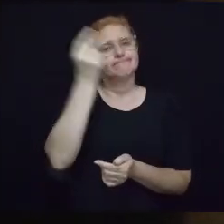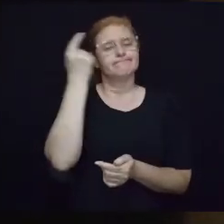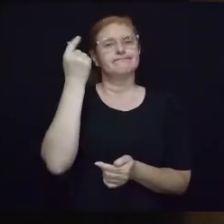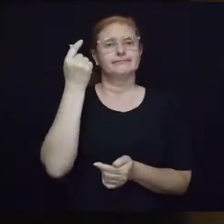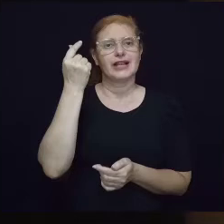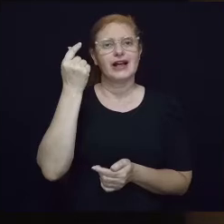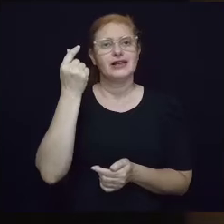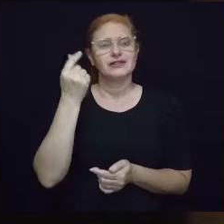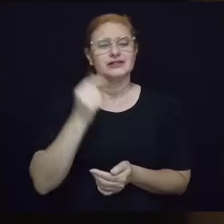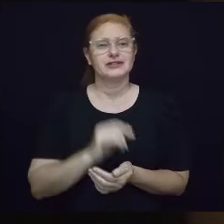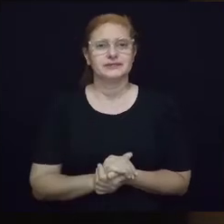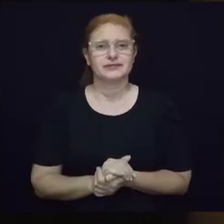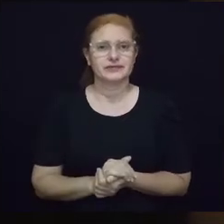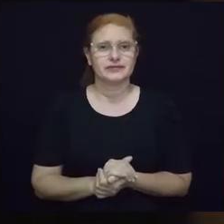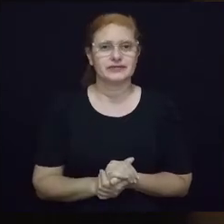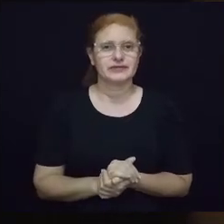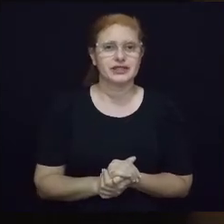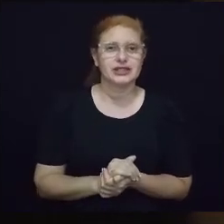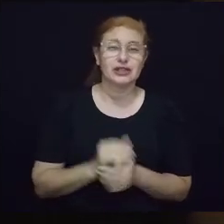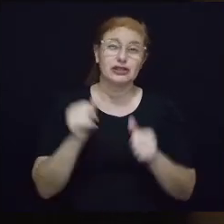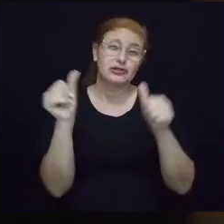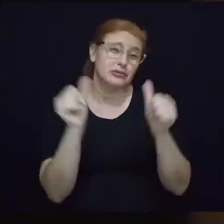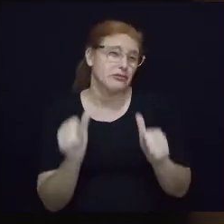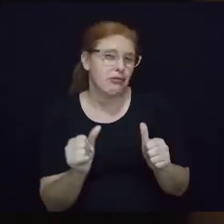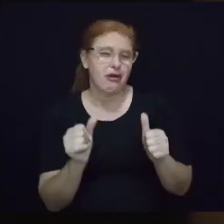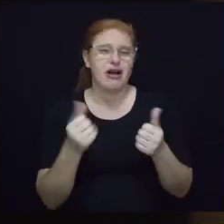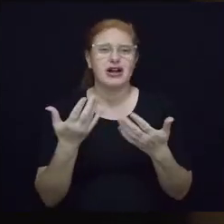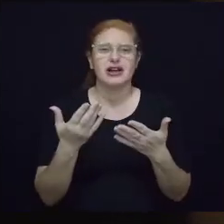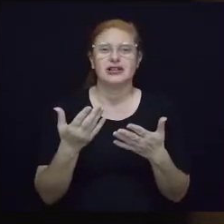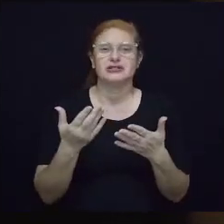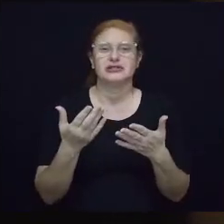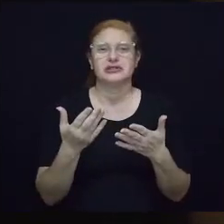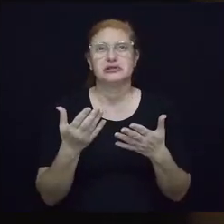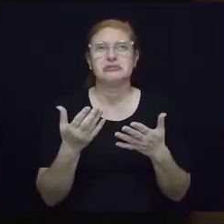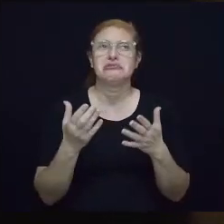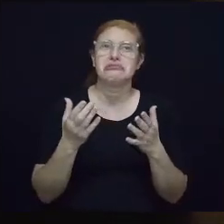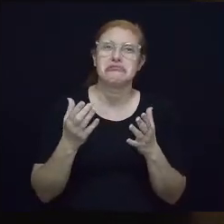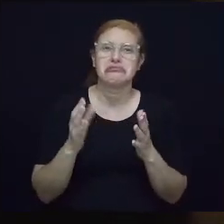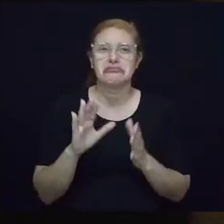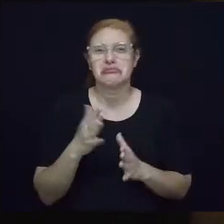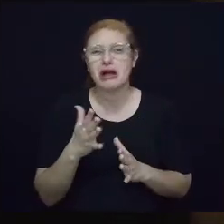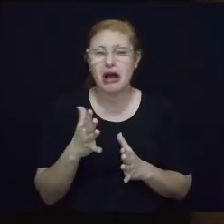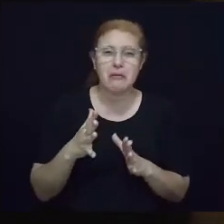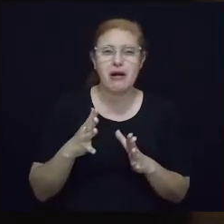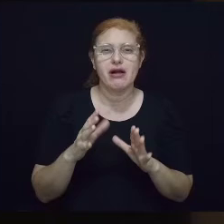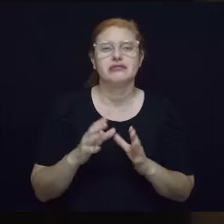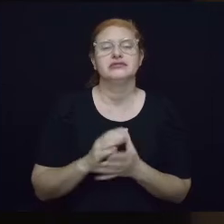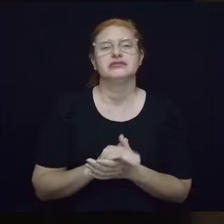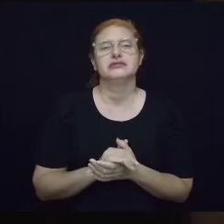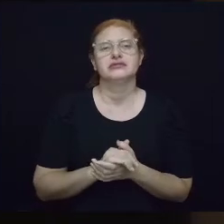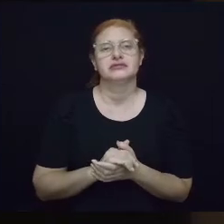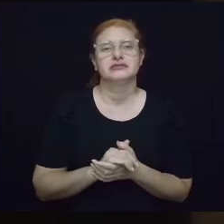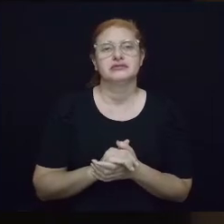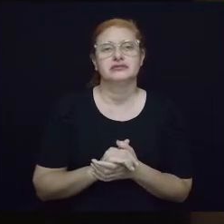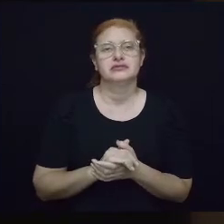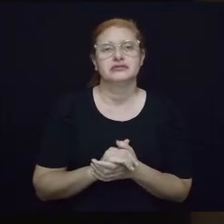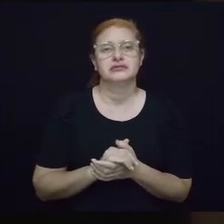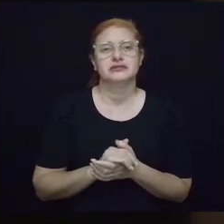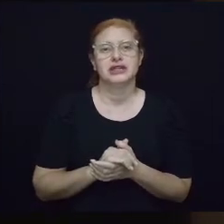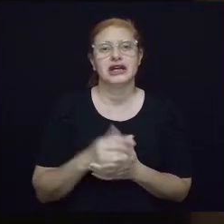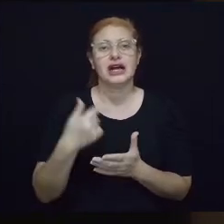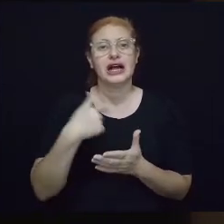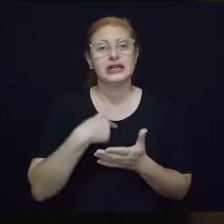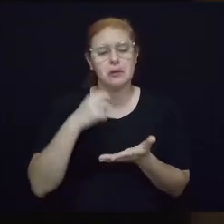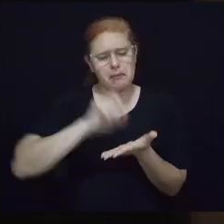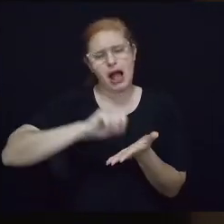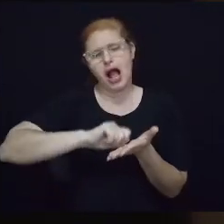Vem uma coisa de ideia, assim, de forma, uma noção de volume. E eu dou